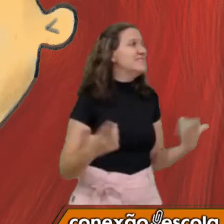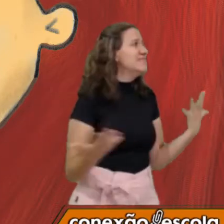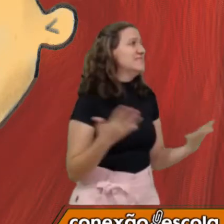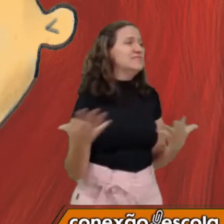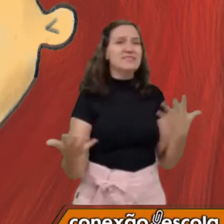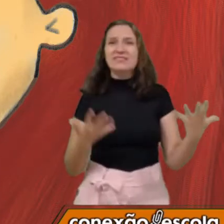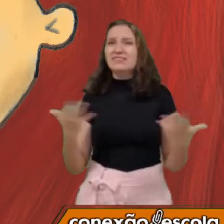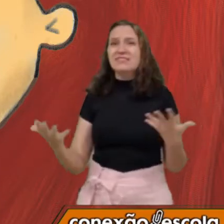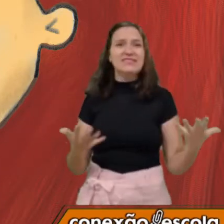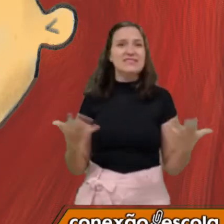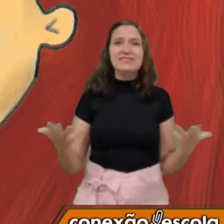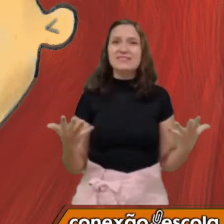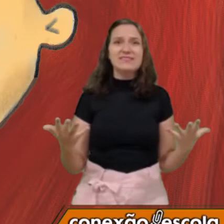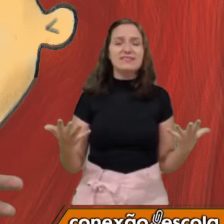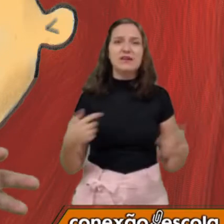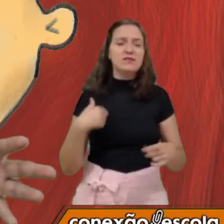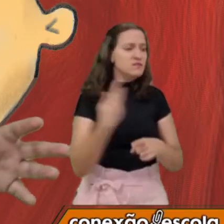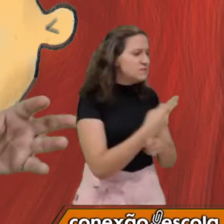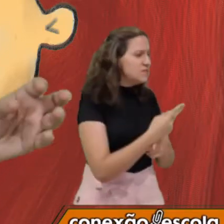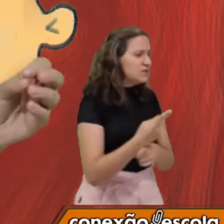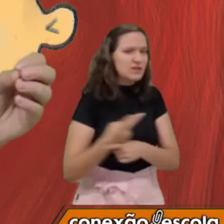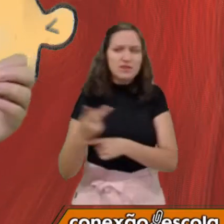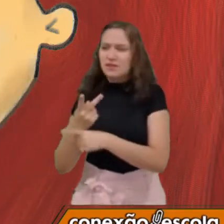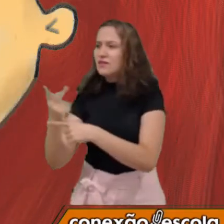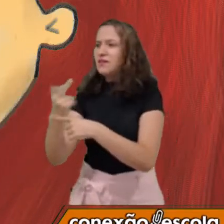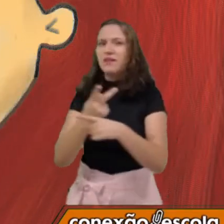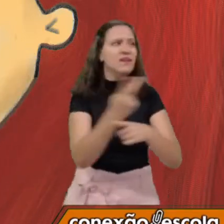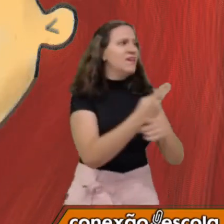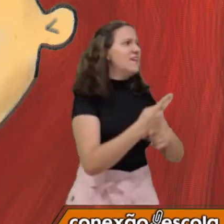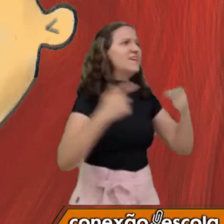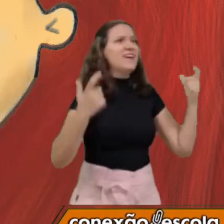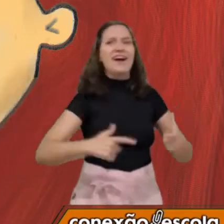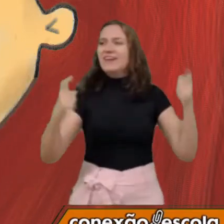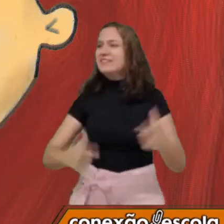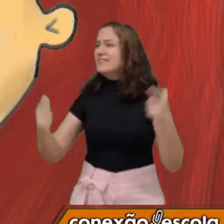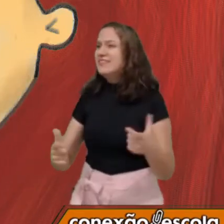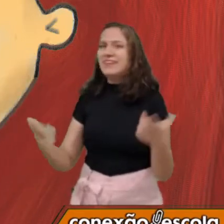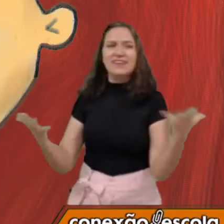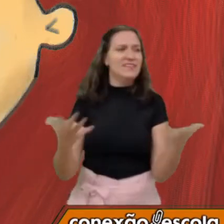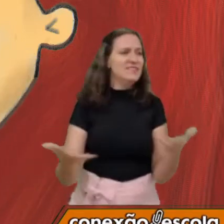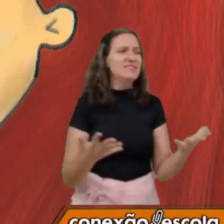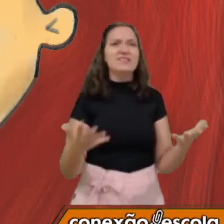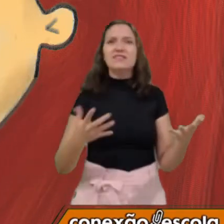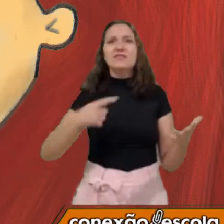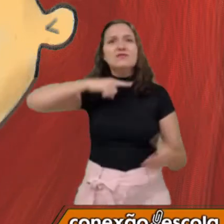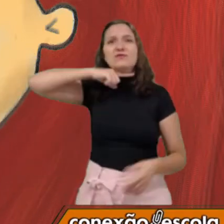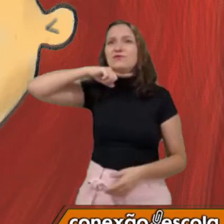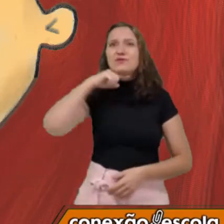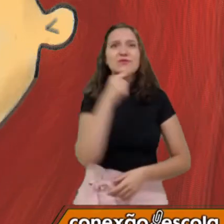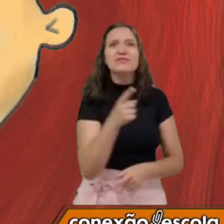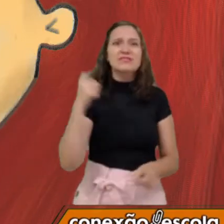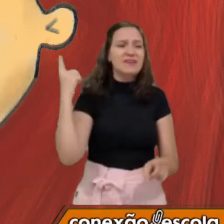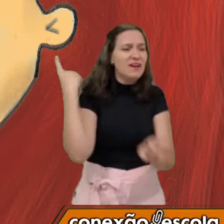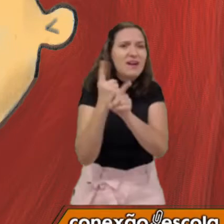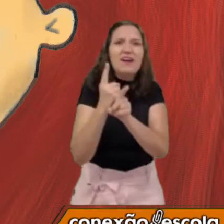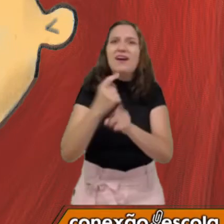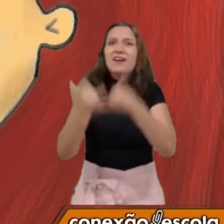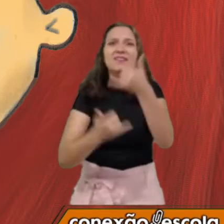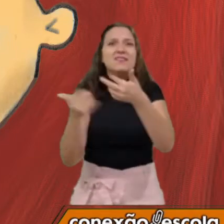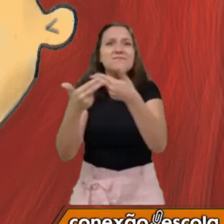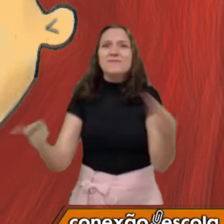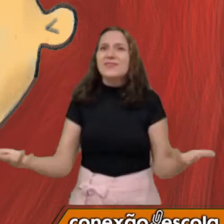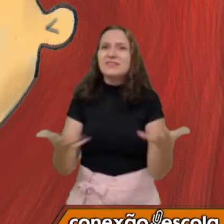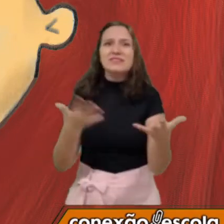parecidos procurou por todo lado abrir não consegui encontrar